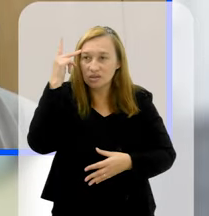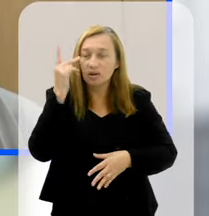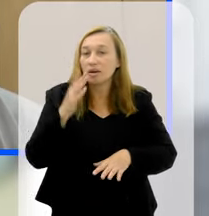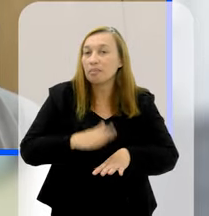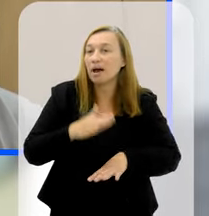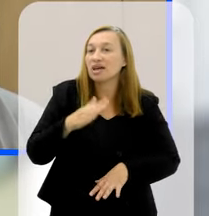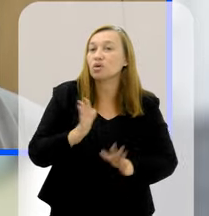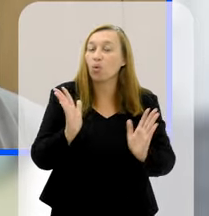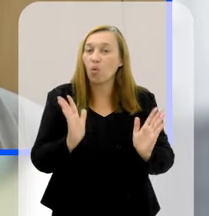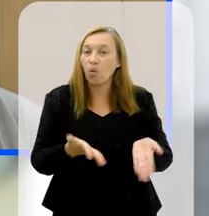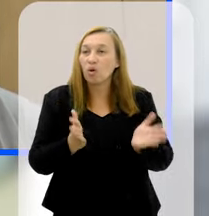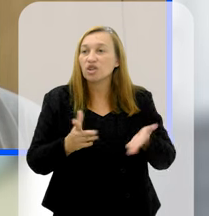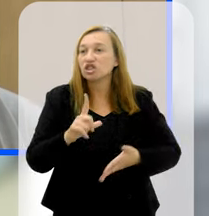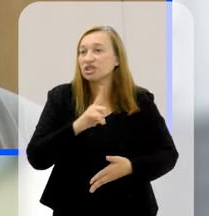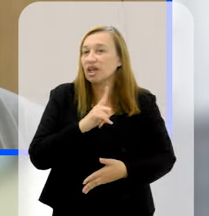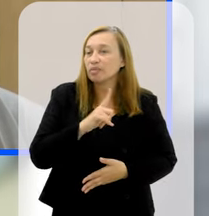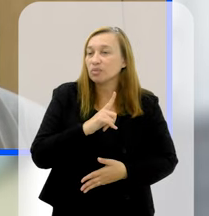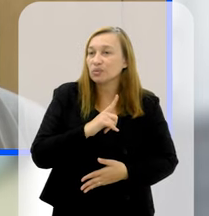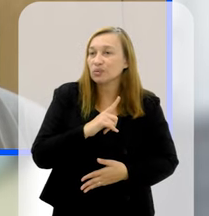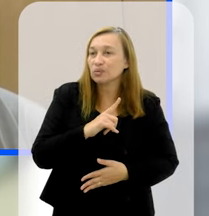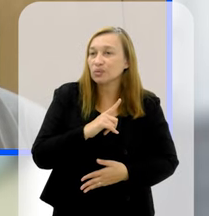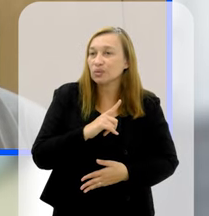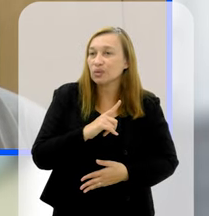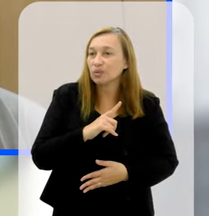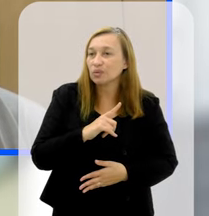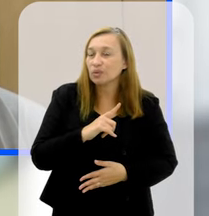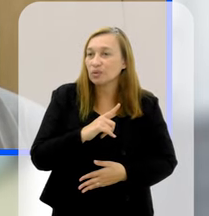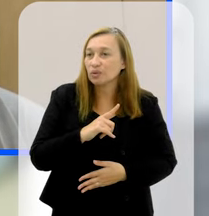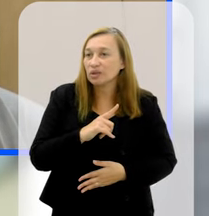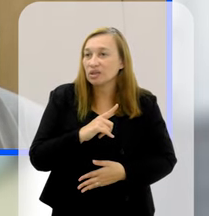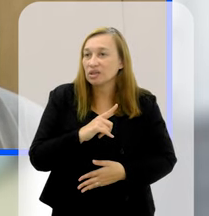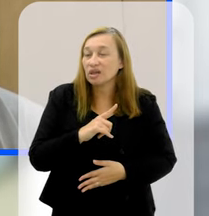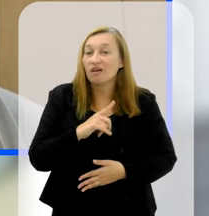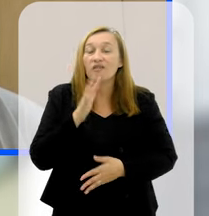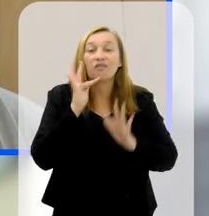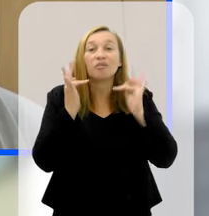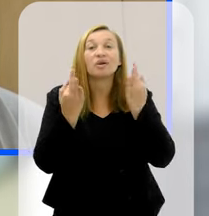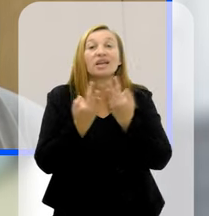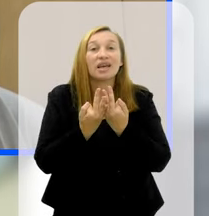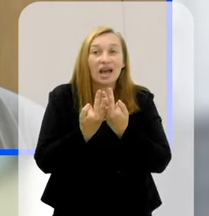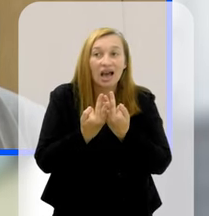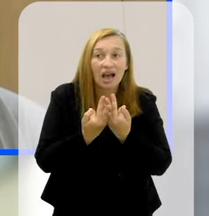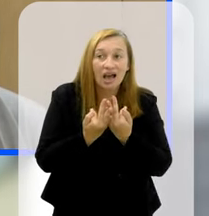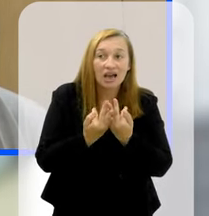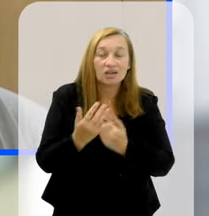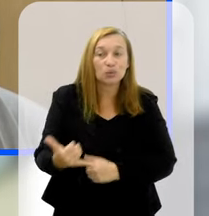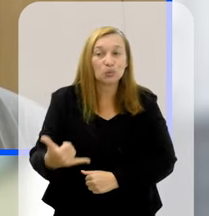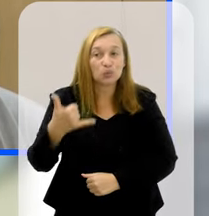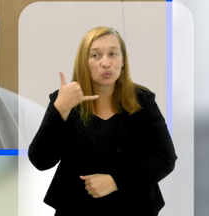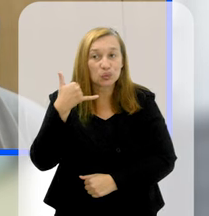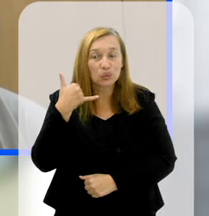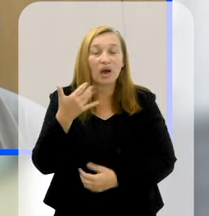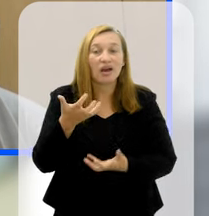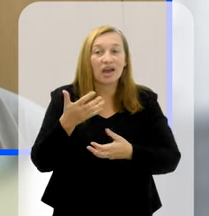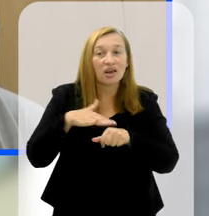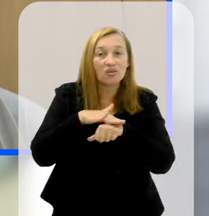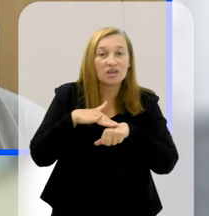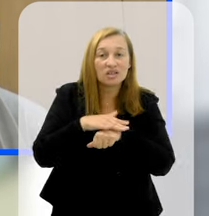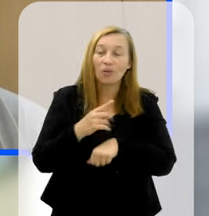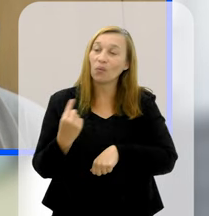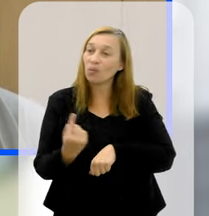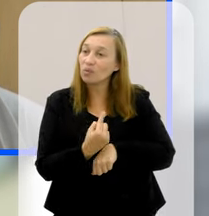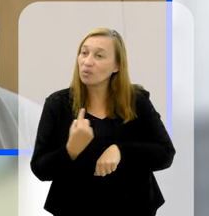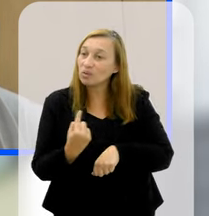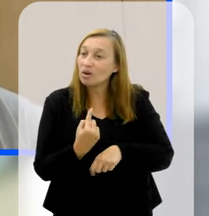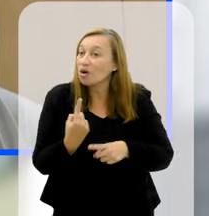E mais, hoje em dia, nós temos feedbacks dos familiares, que às vezes telefonam para cá, querem